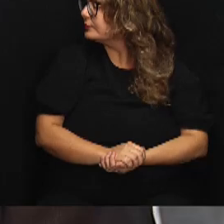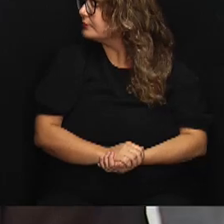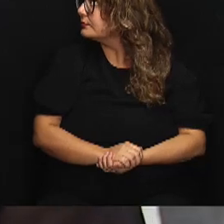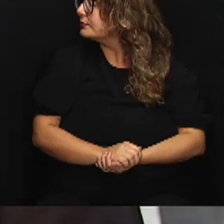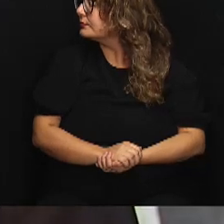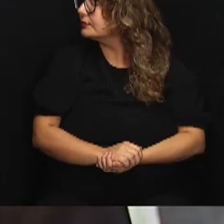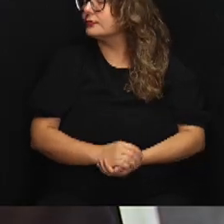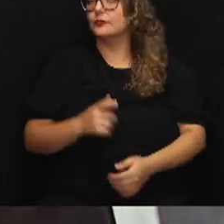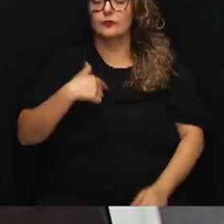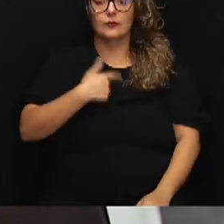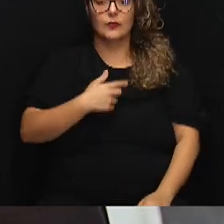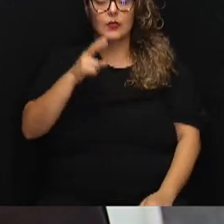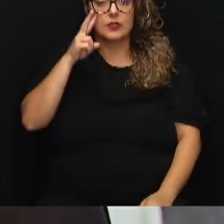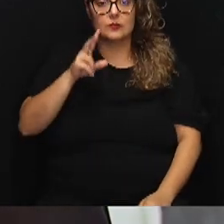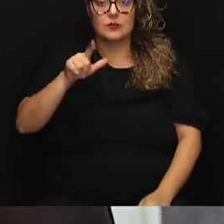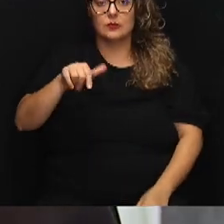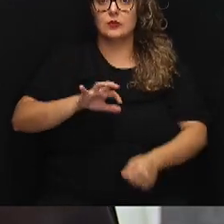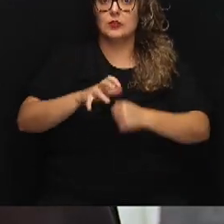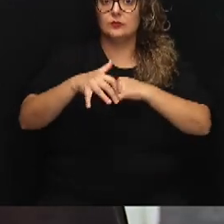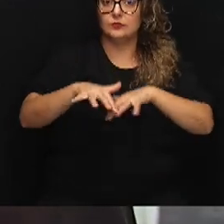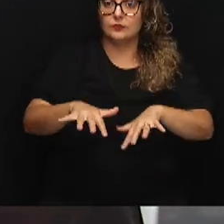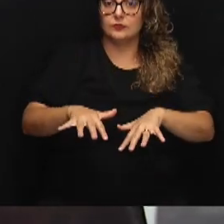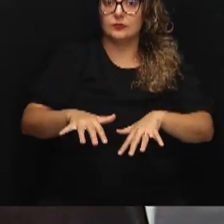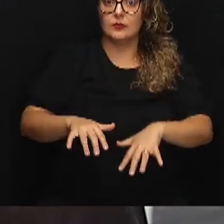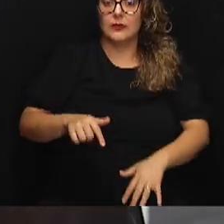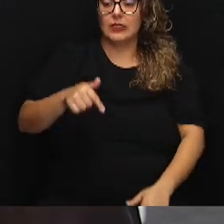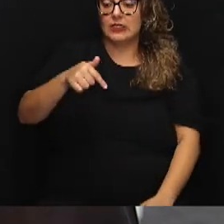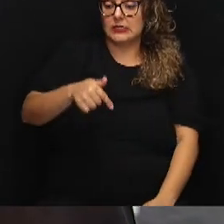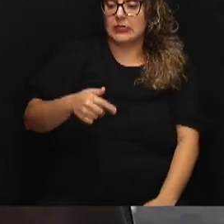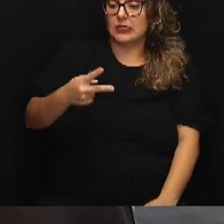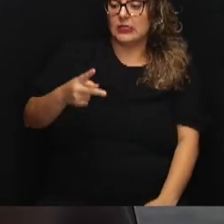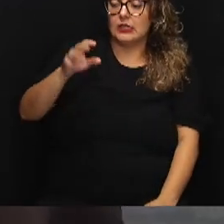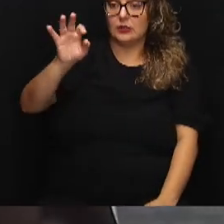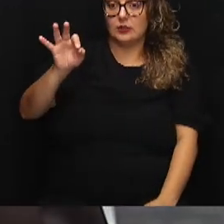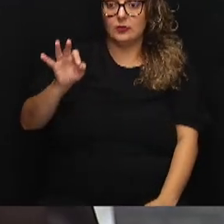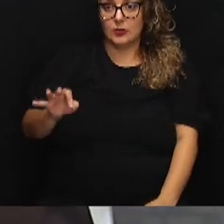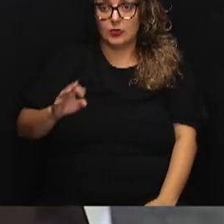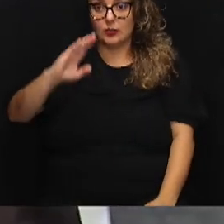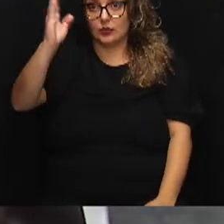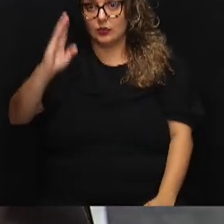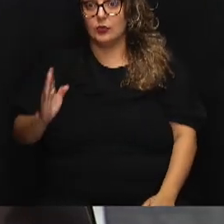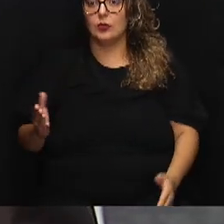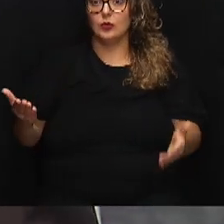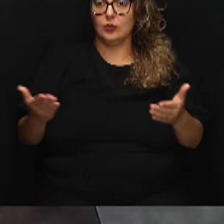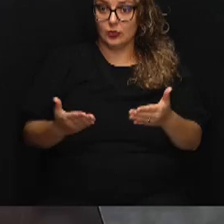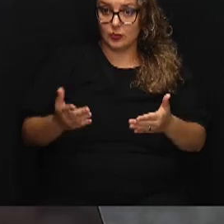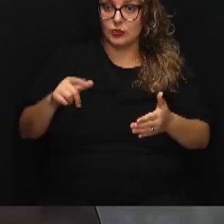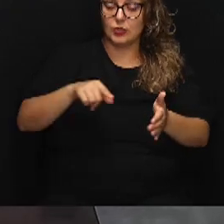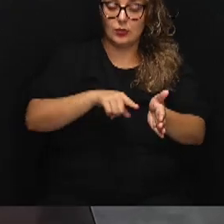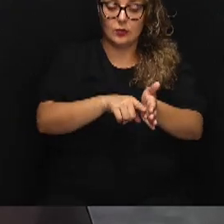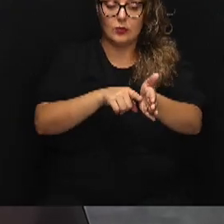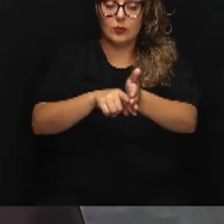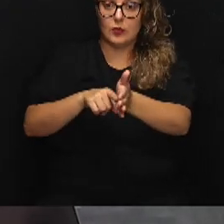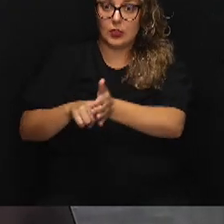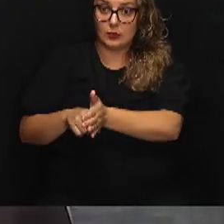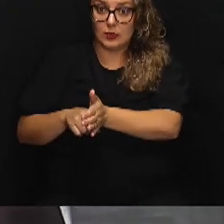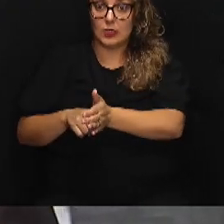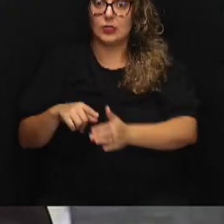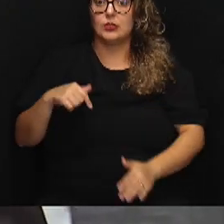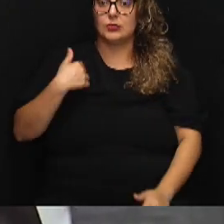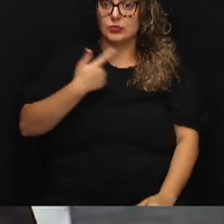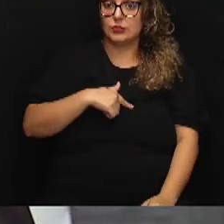logo depois da pandemia, que 72% dos brasileiros hoje, né, é uma pesquisa que a gente